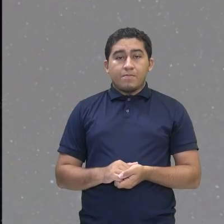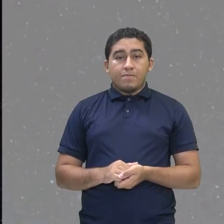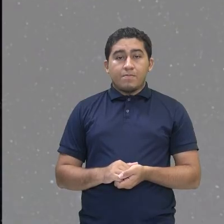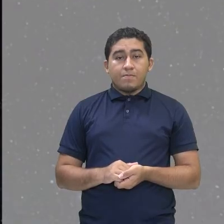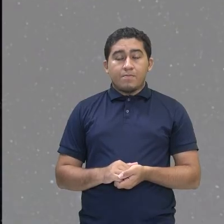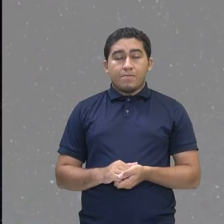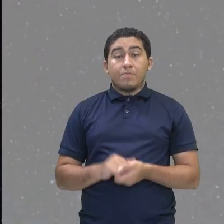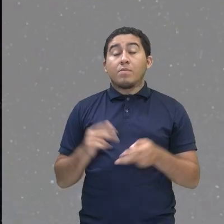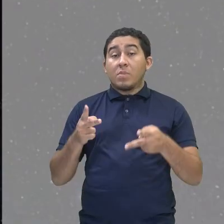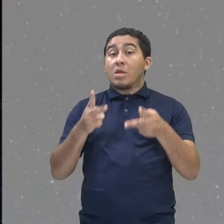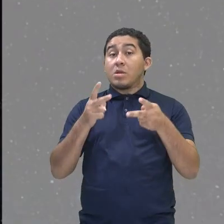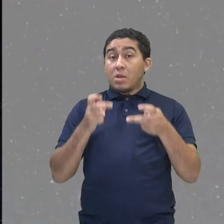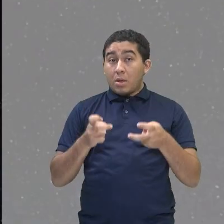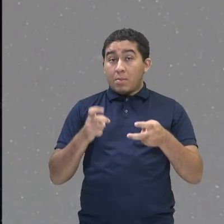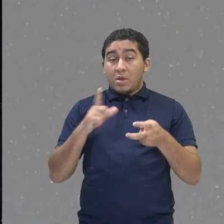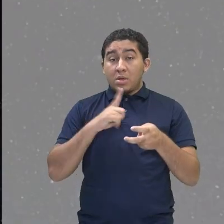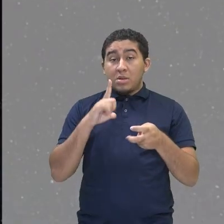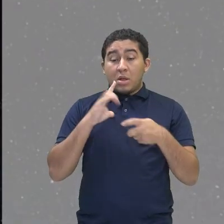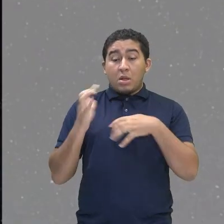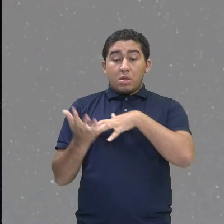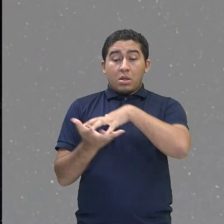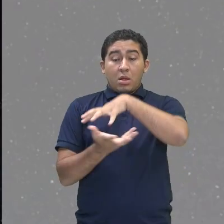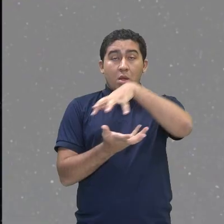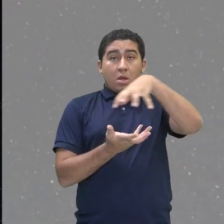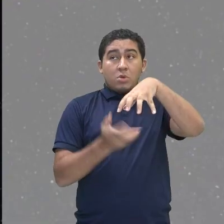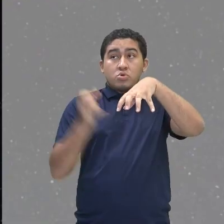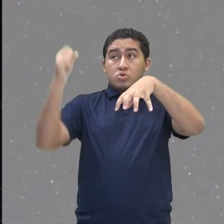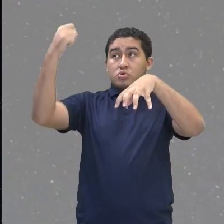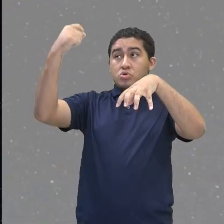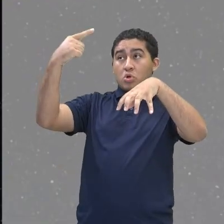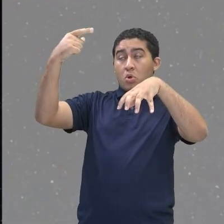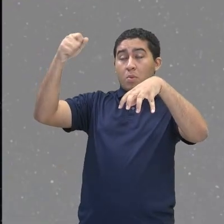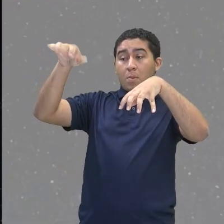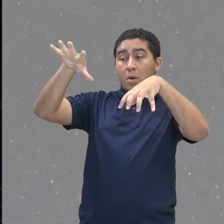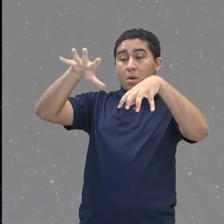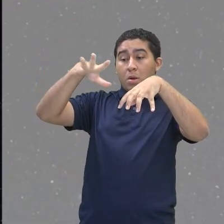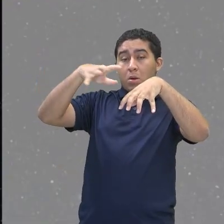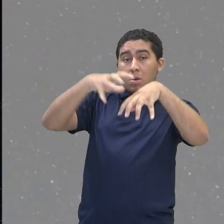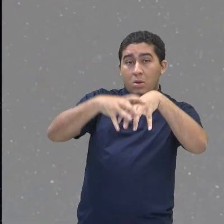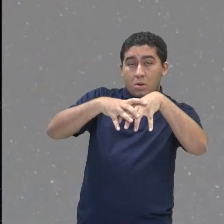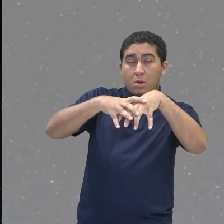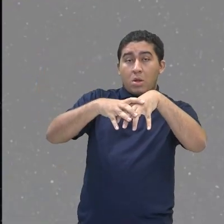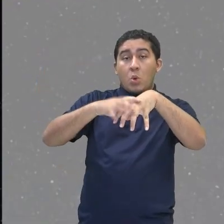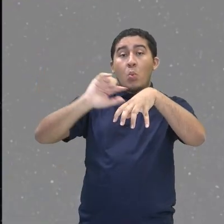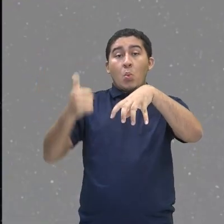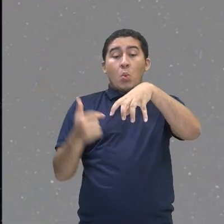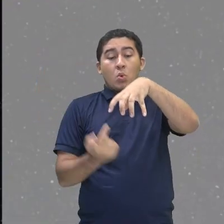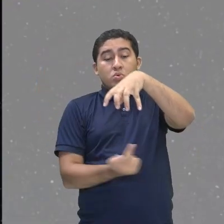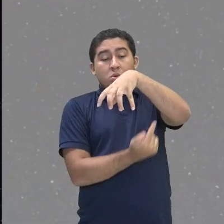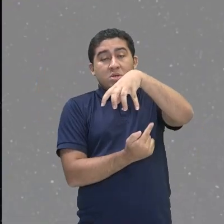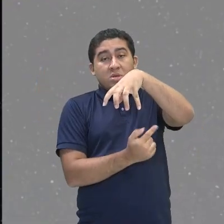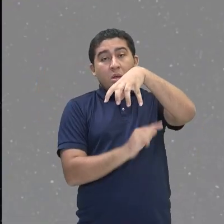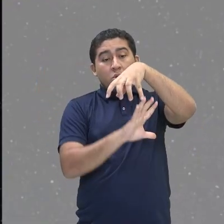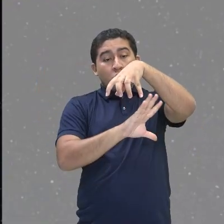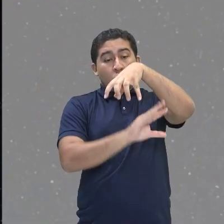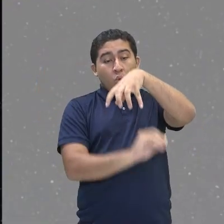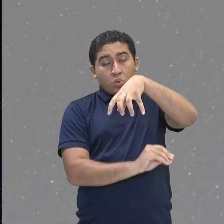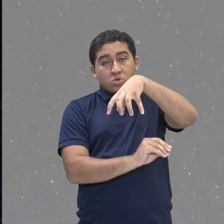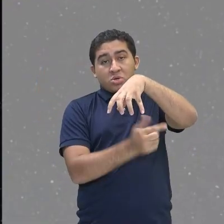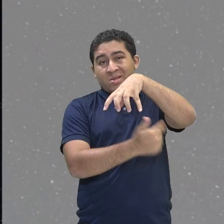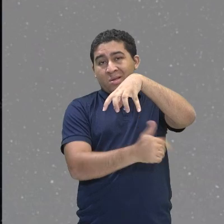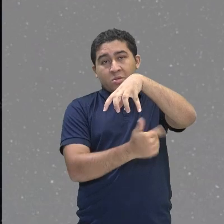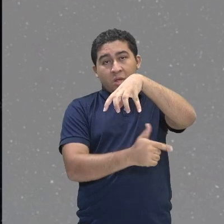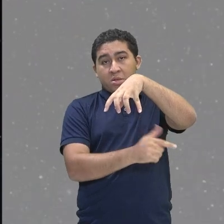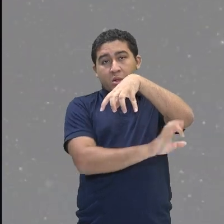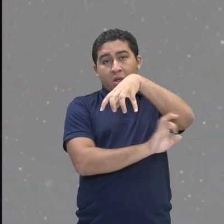da Terra sendo iluminada pelos raios solares e o outro lado, né, que a gente costuma chamar, não está